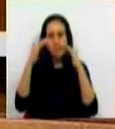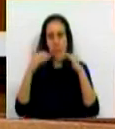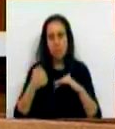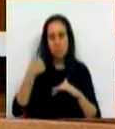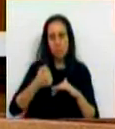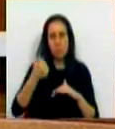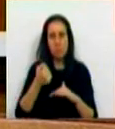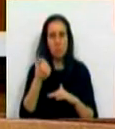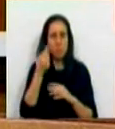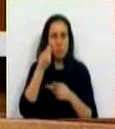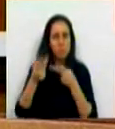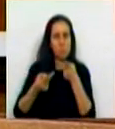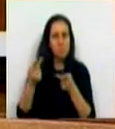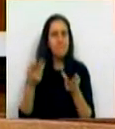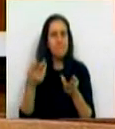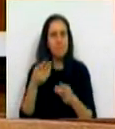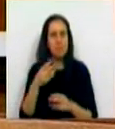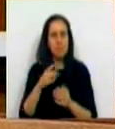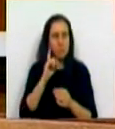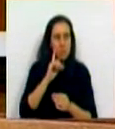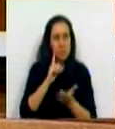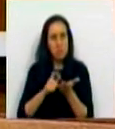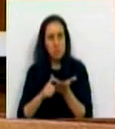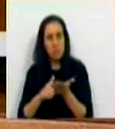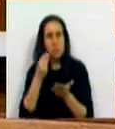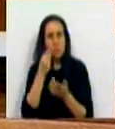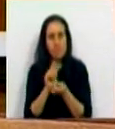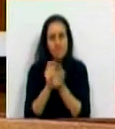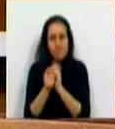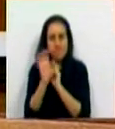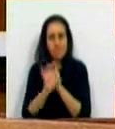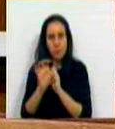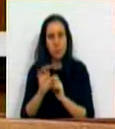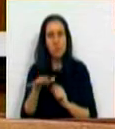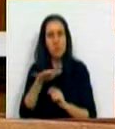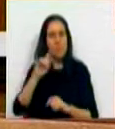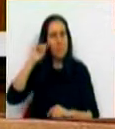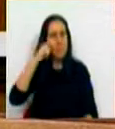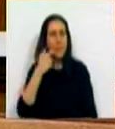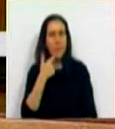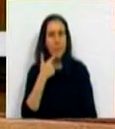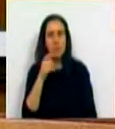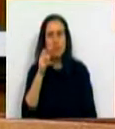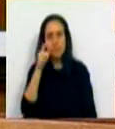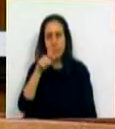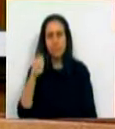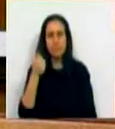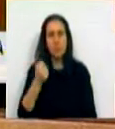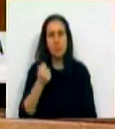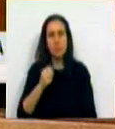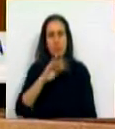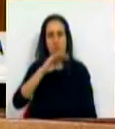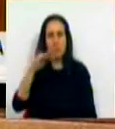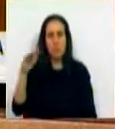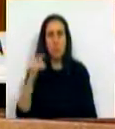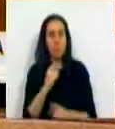se considera importante e necessário encontrar formas para rever esta situação tão penalizadora dos pastores serranos?